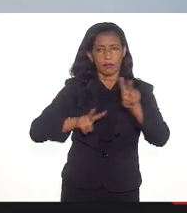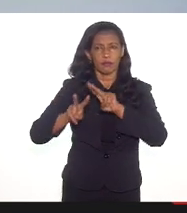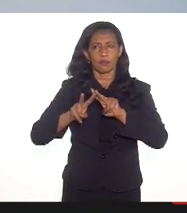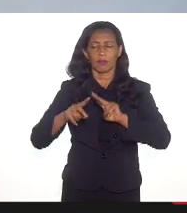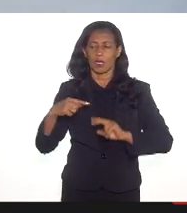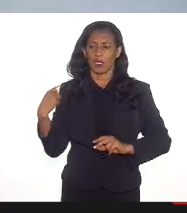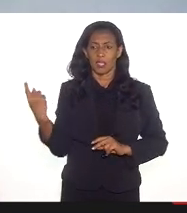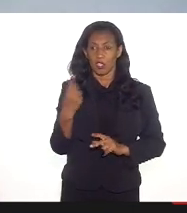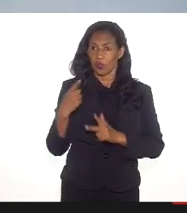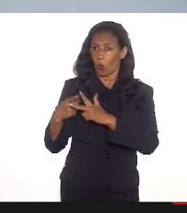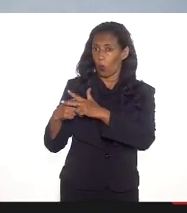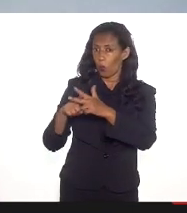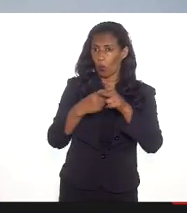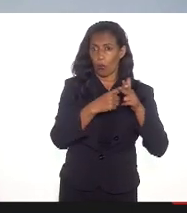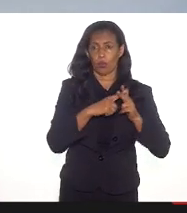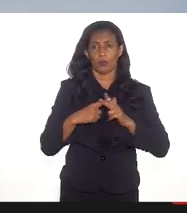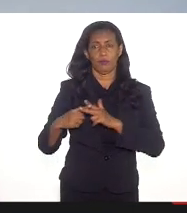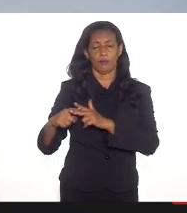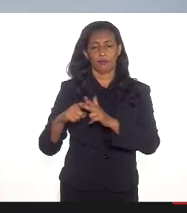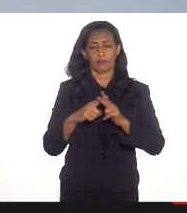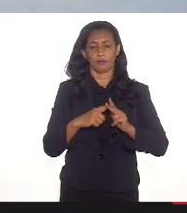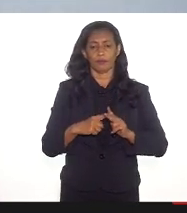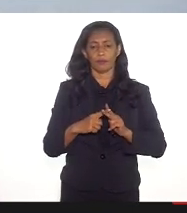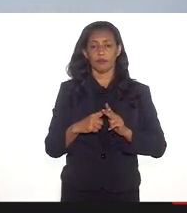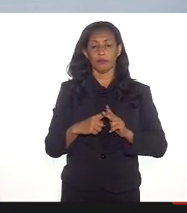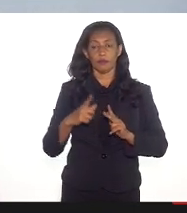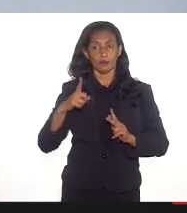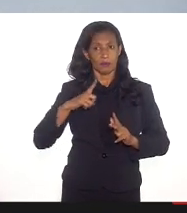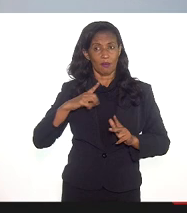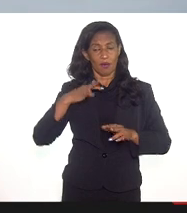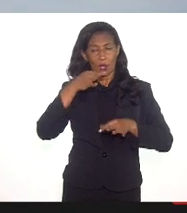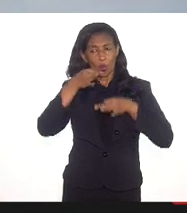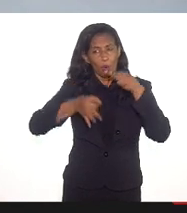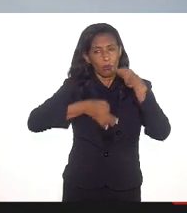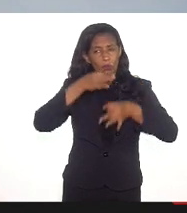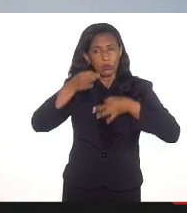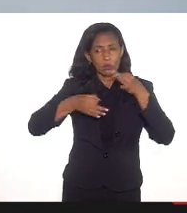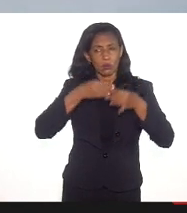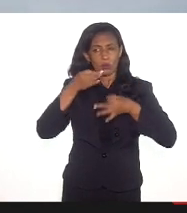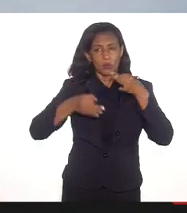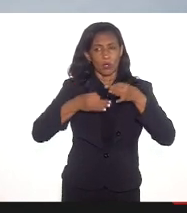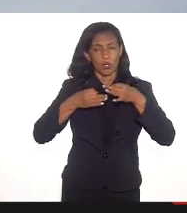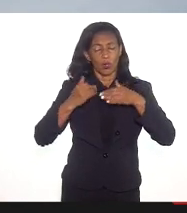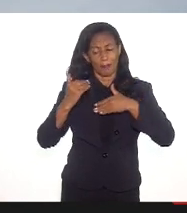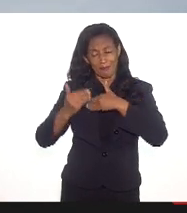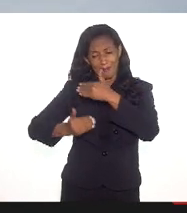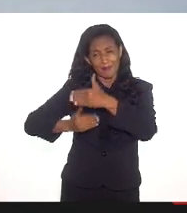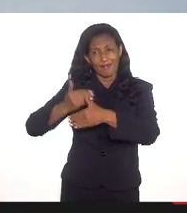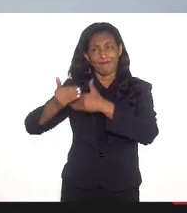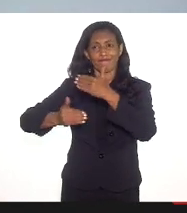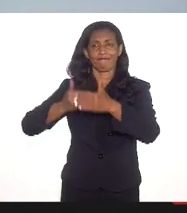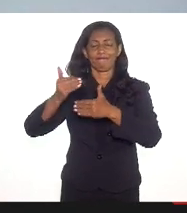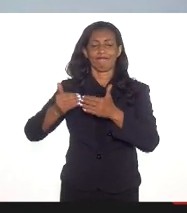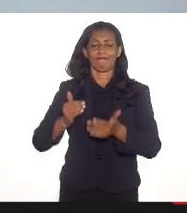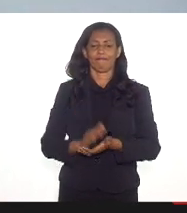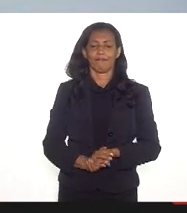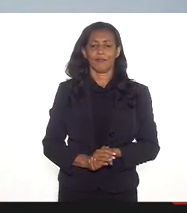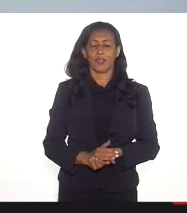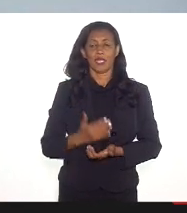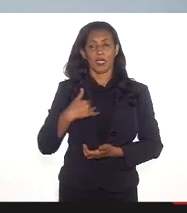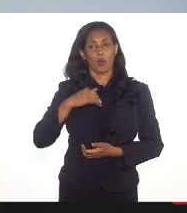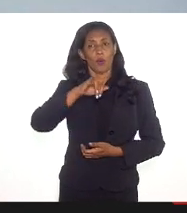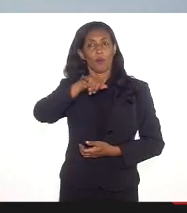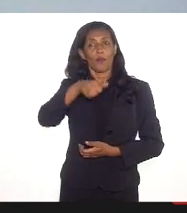essa concertação. Agora, tem questões que nós precisamos avançar, e aí eu aproveito na minha